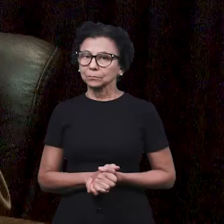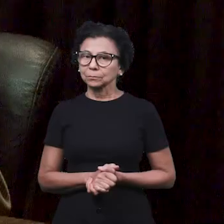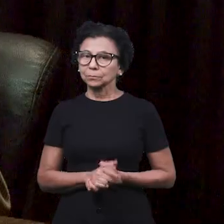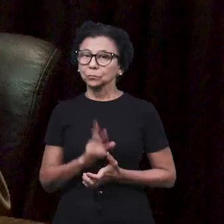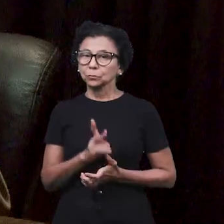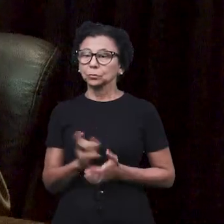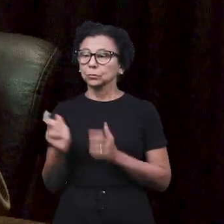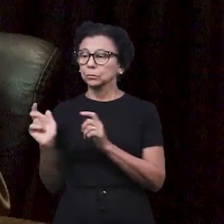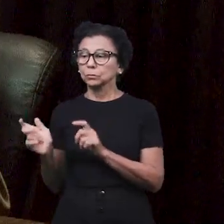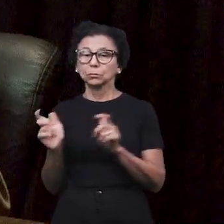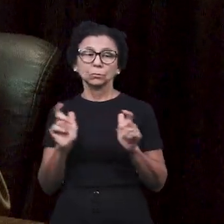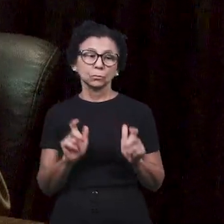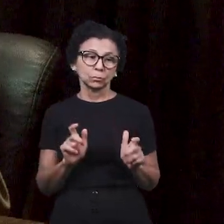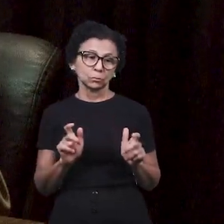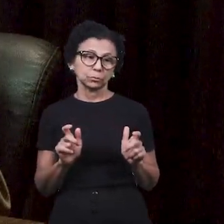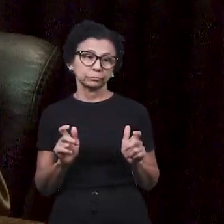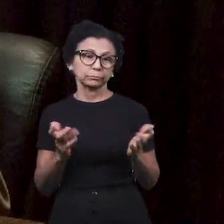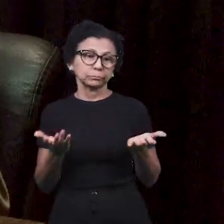continuar aqui?